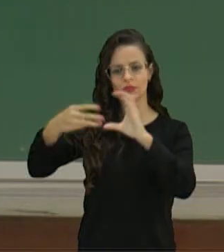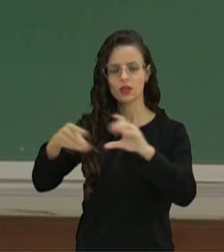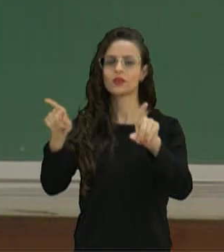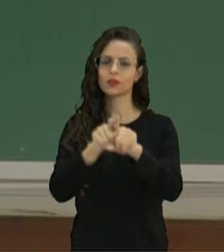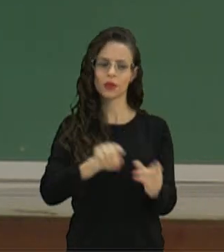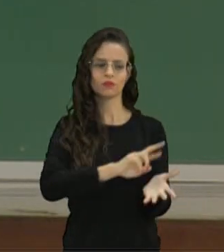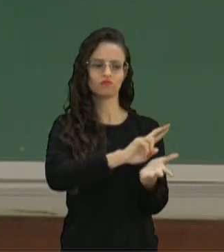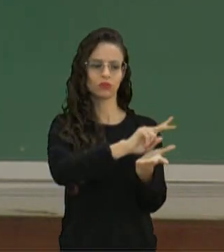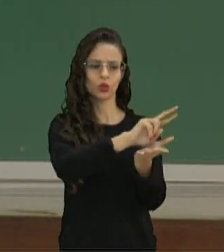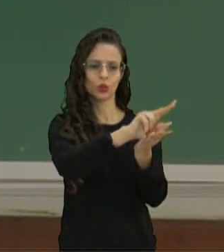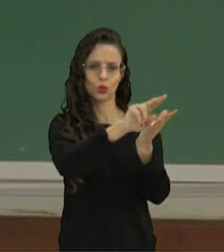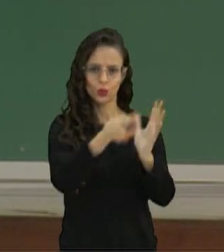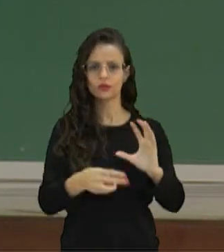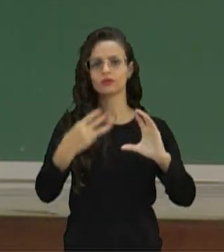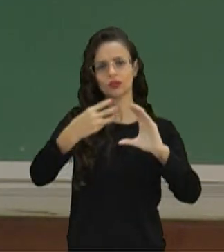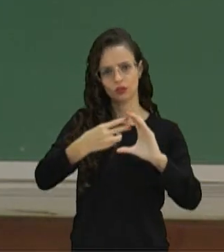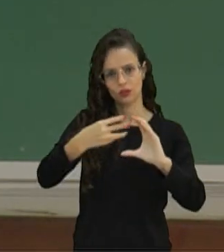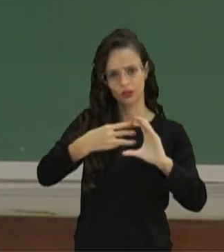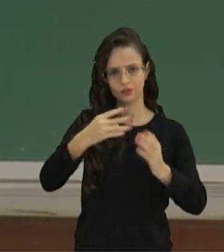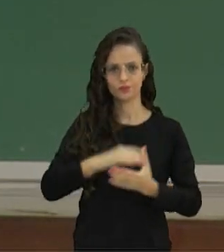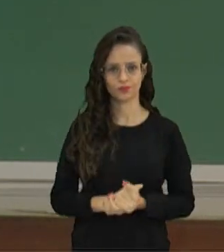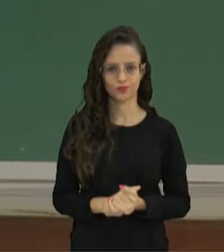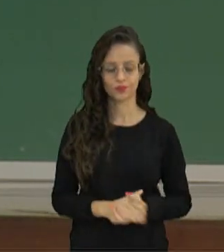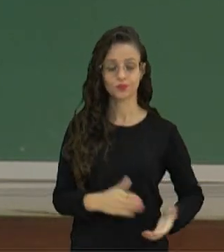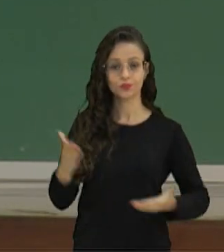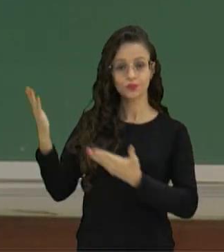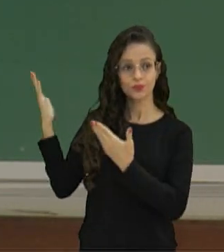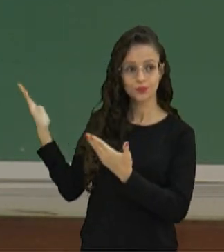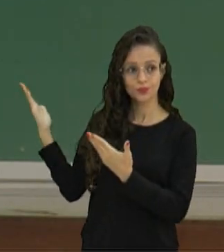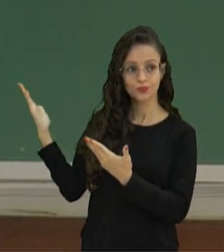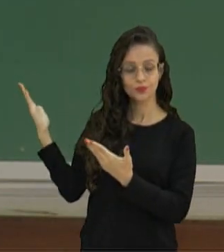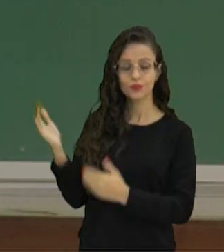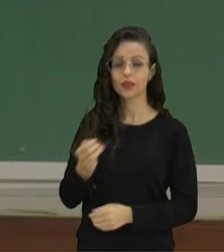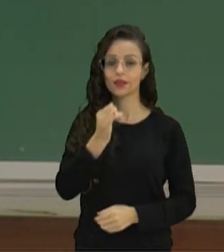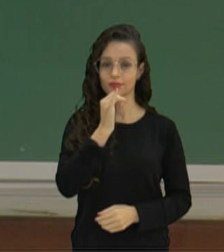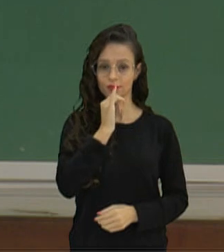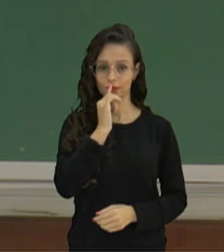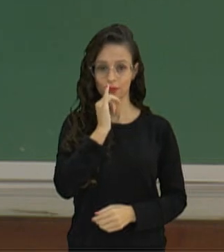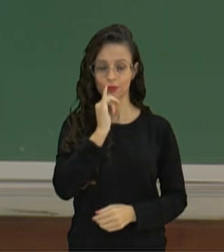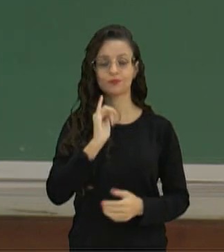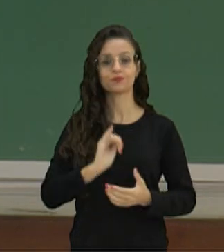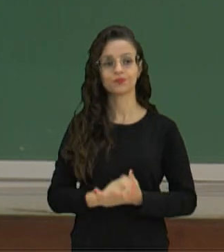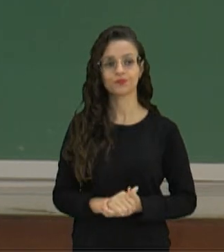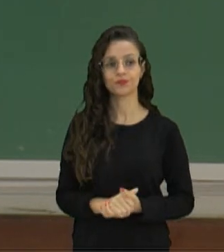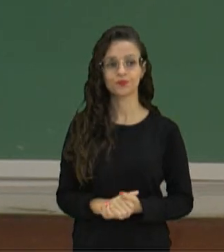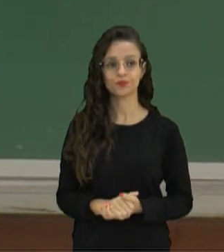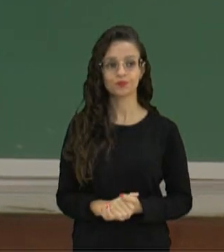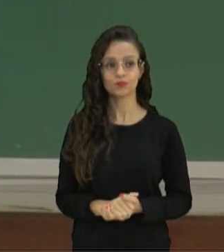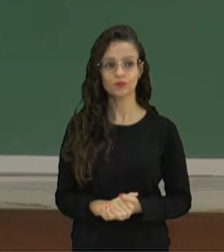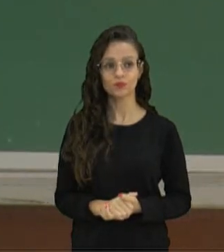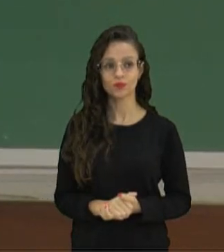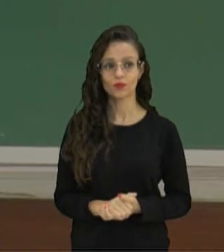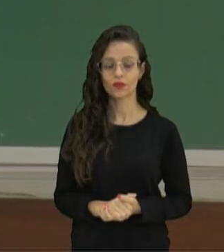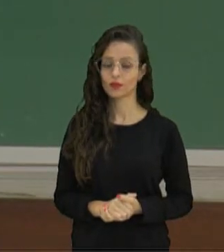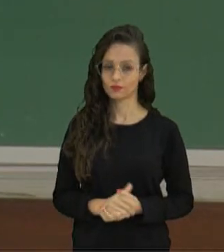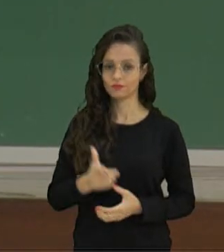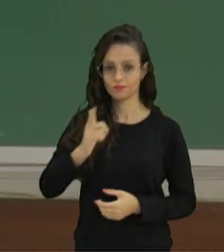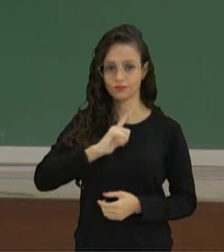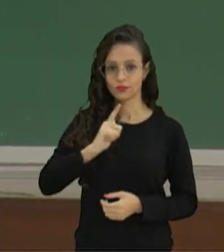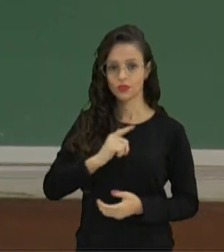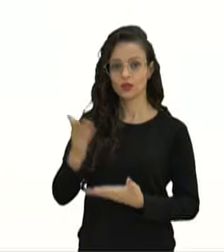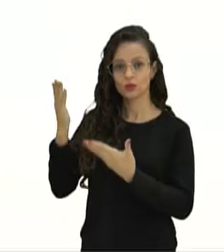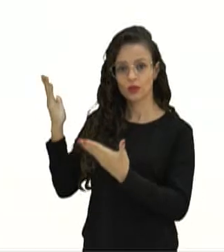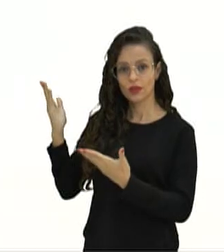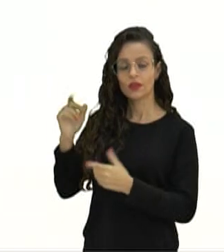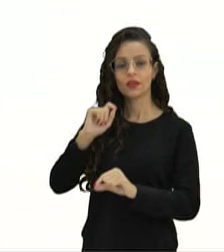seres pluricelulares. Eu trouxe aqui para vocês um exemplo de um ser vivo ao